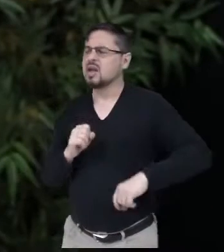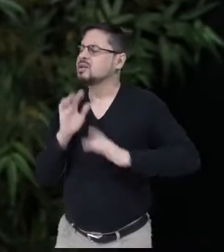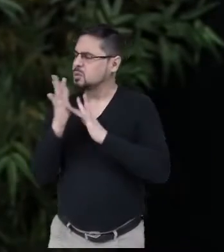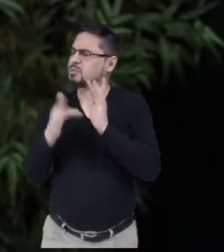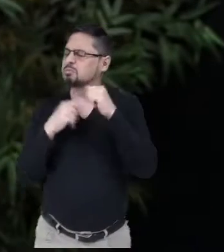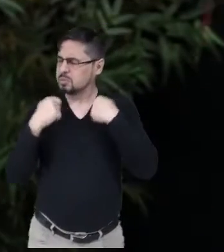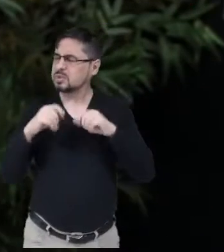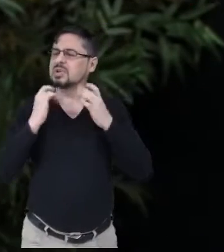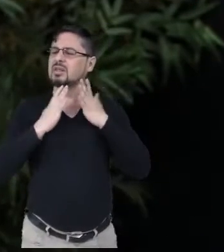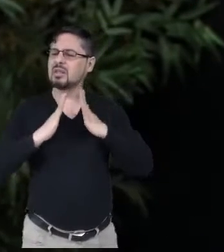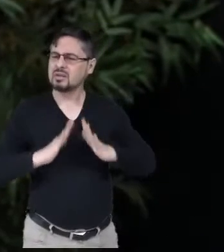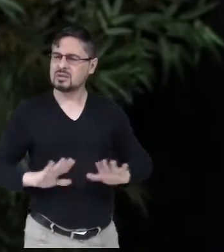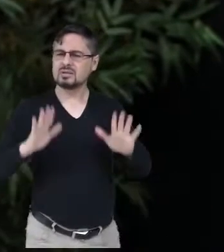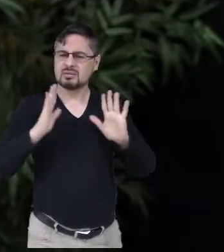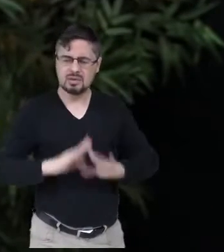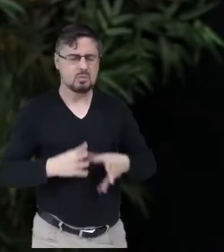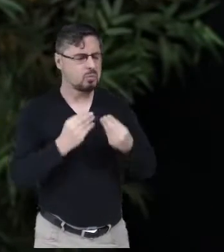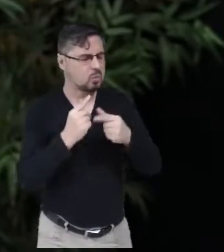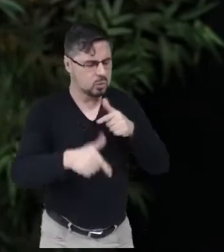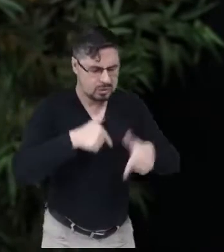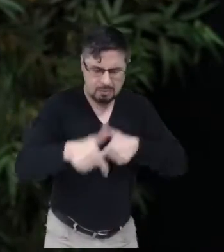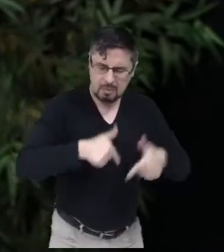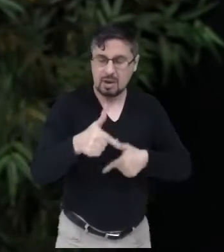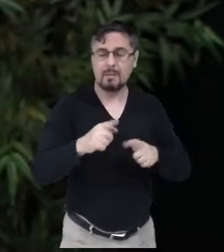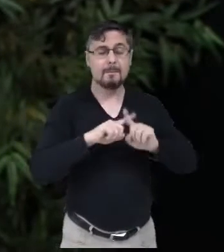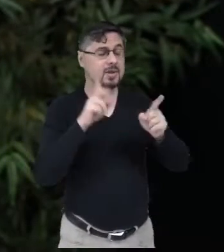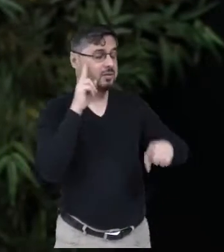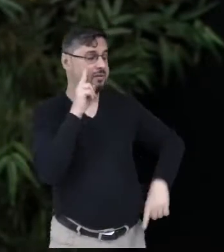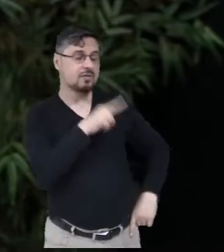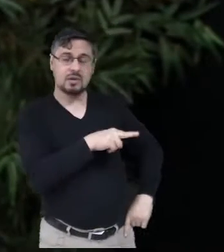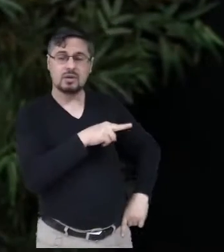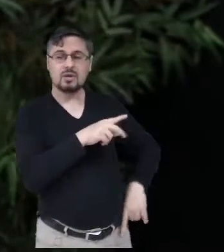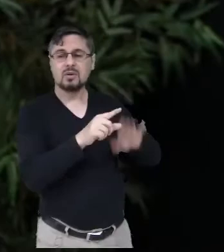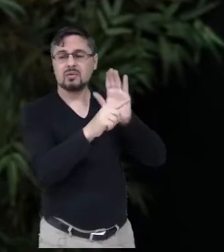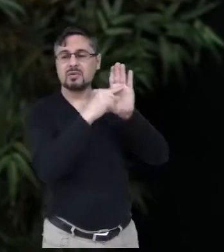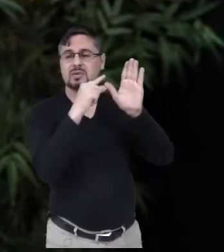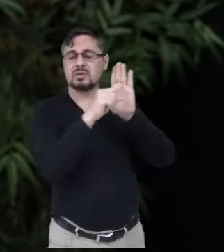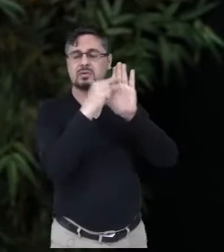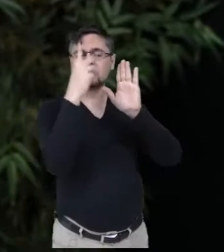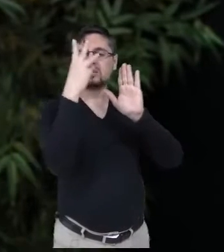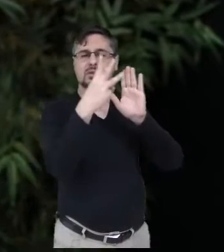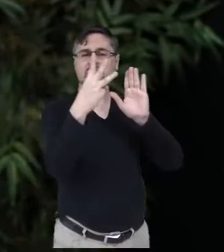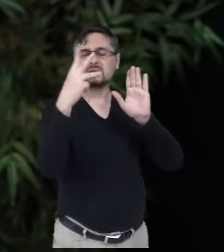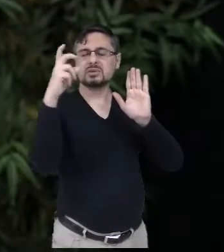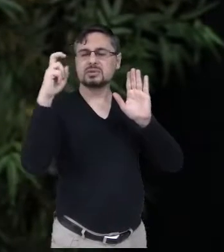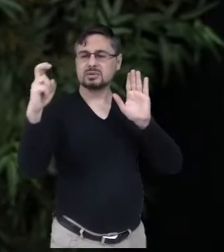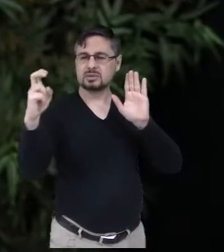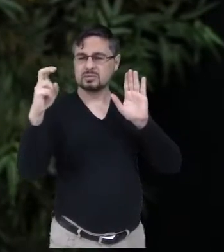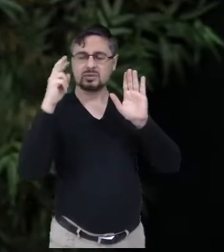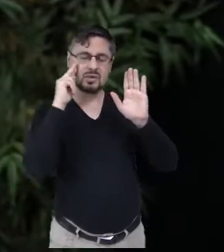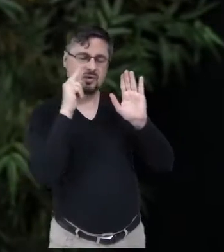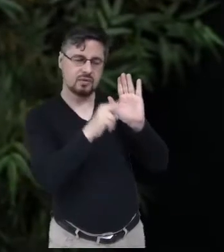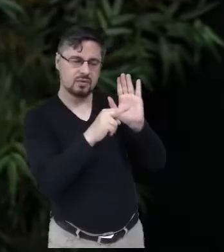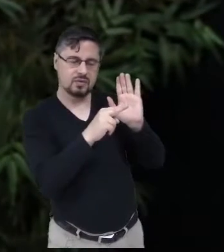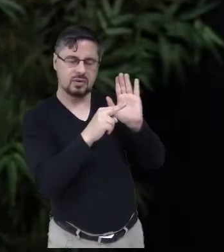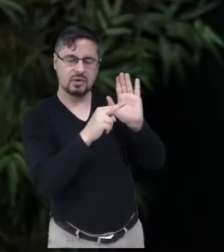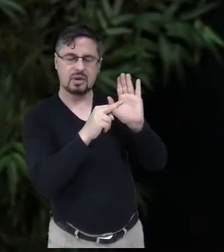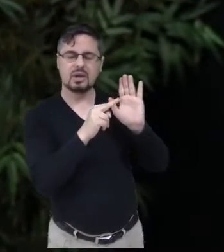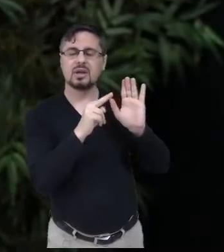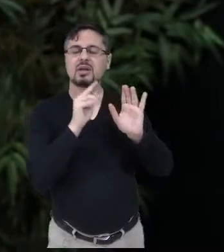agenda é muito frenética. No entanto, quando você olha para o versículo 35, você vai depreender ou perceber Jesus